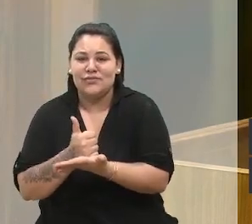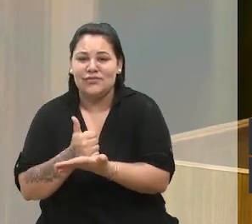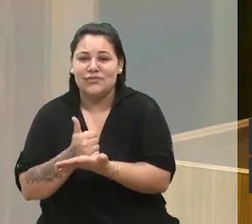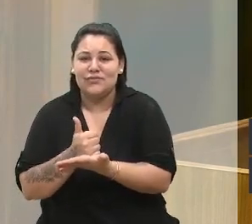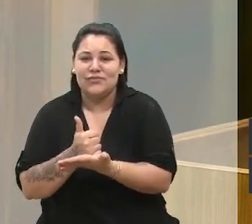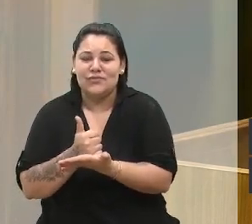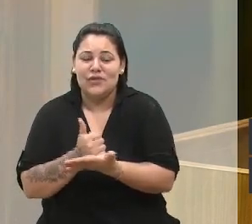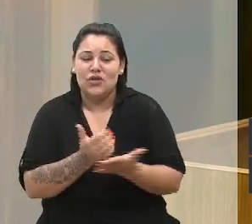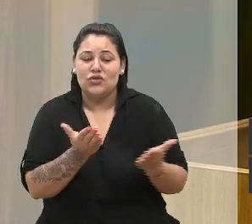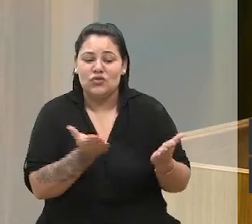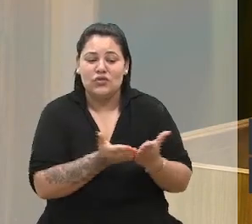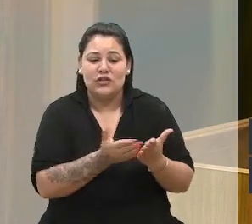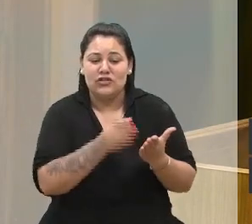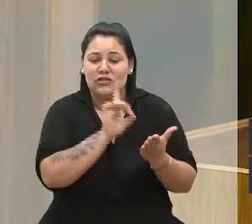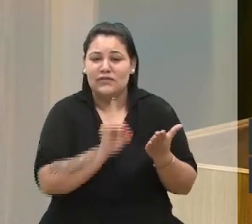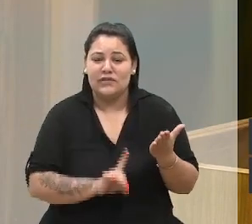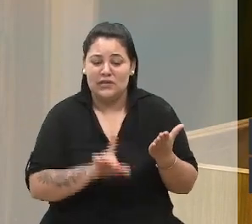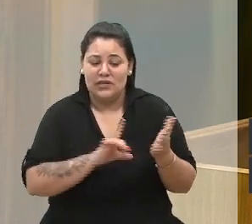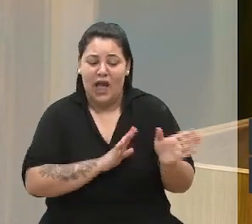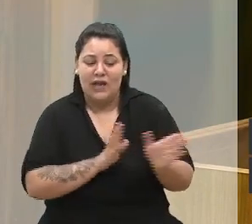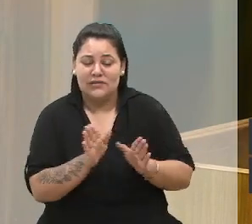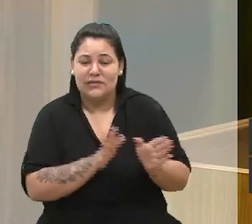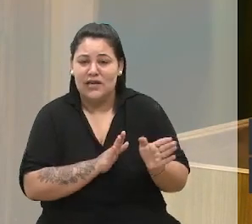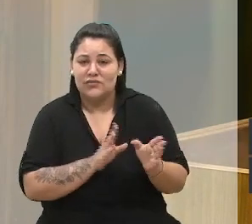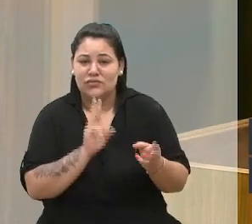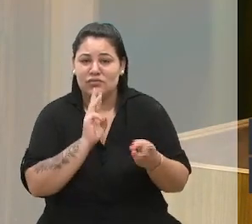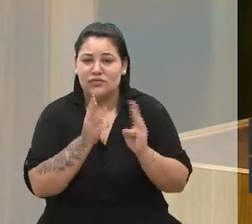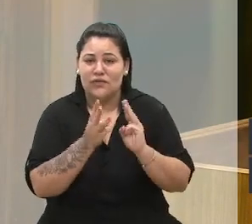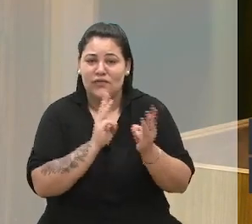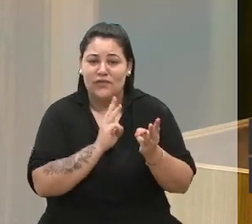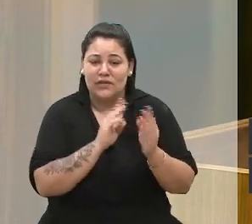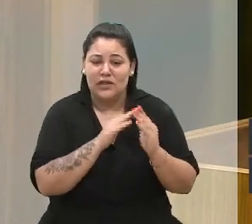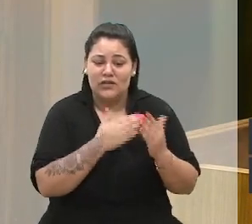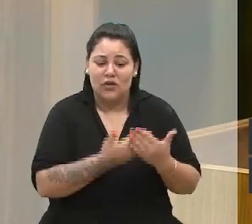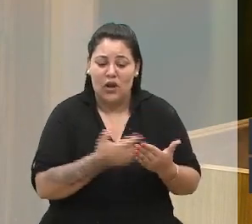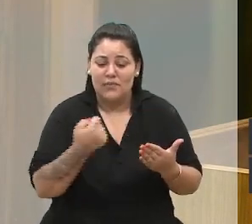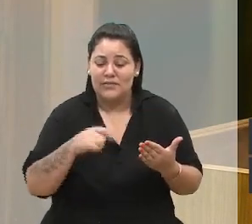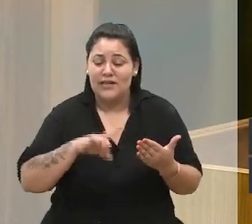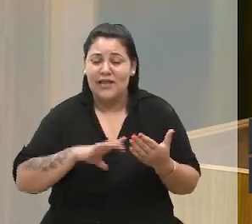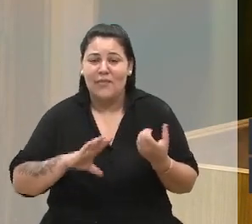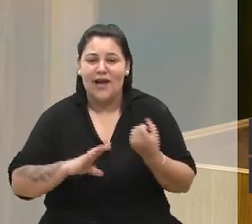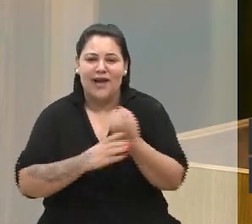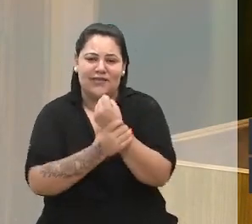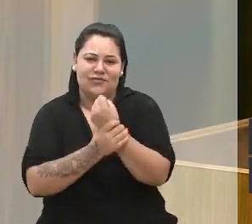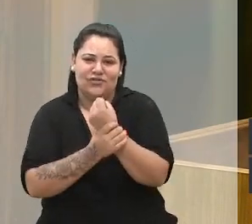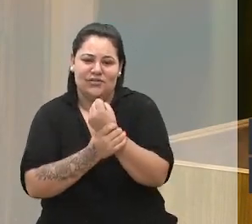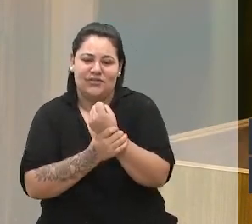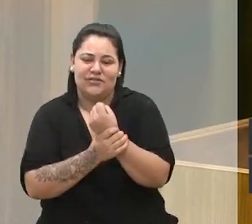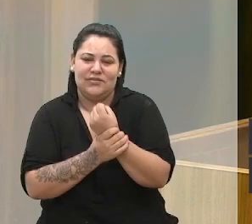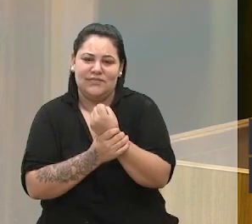deficientes que acessam o transporte escolar precisam ter essa garantia